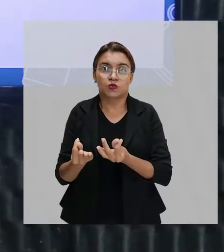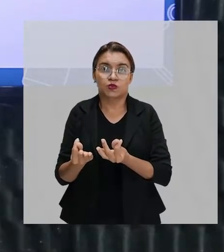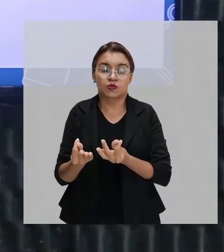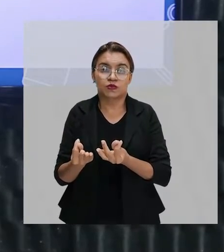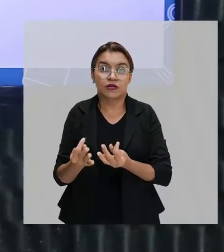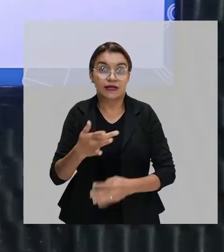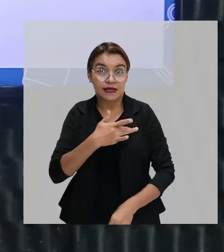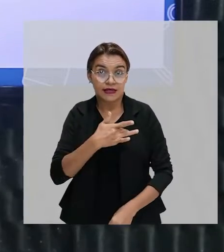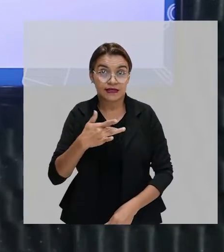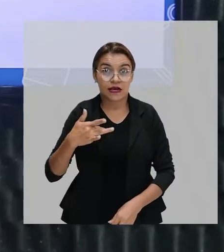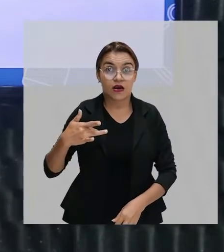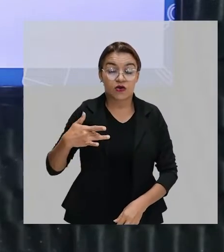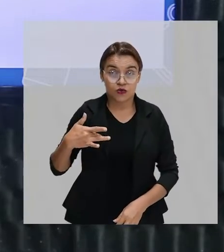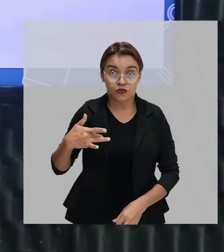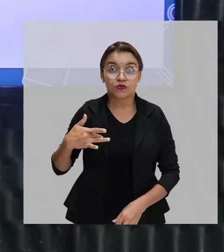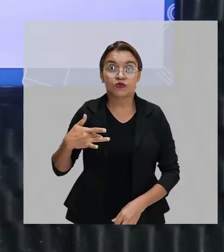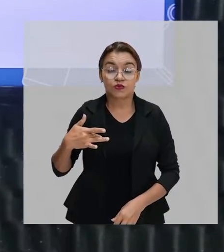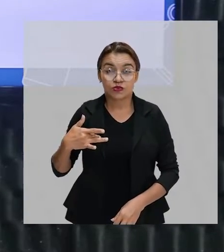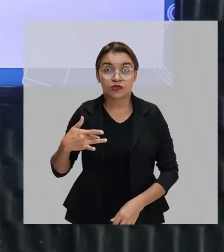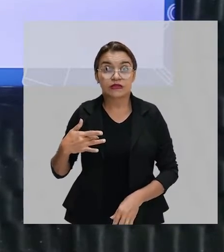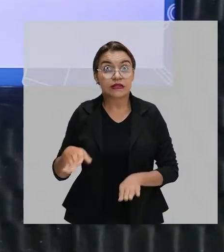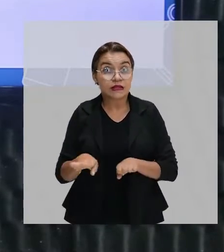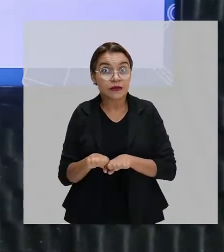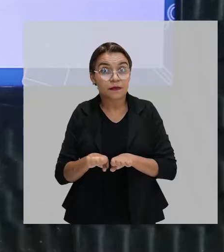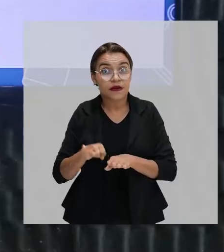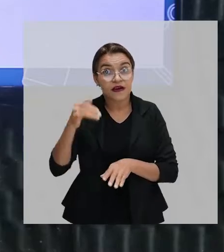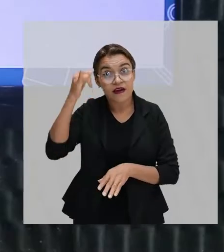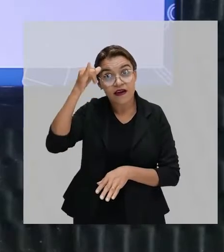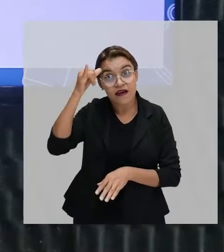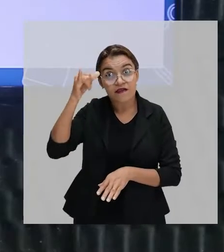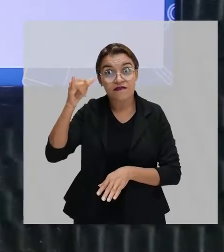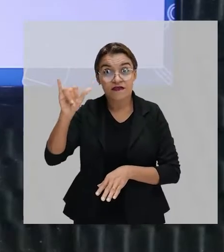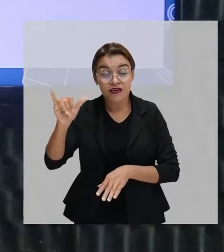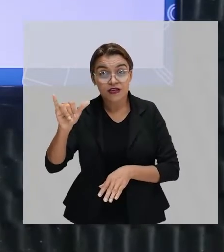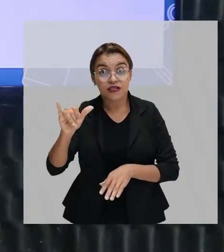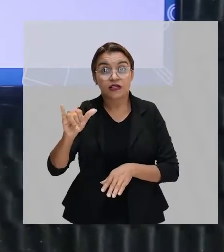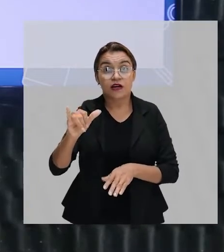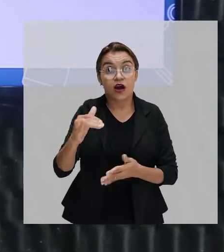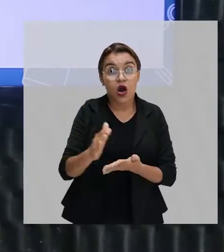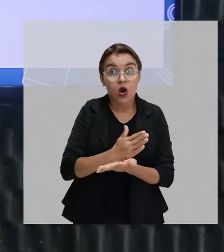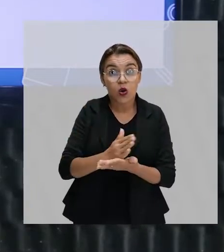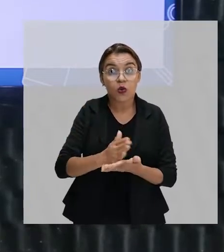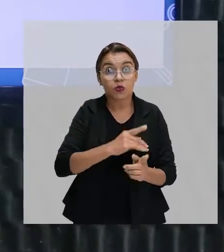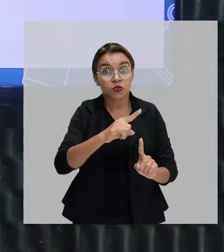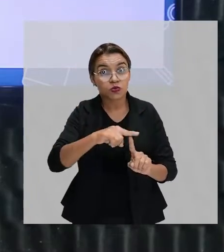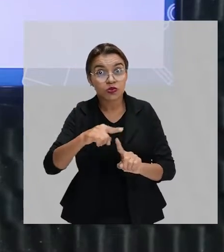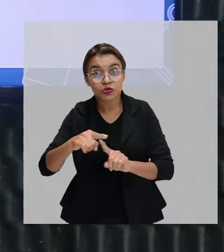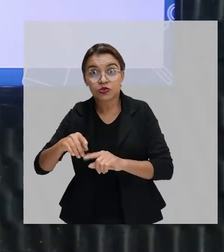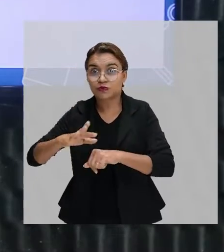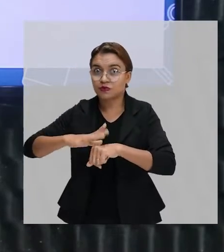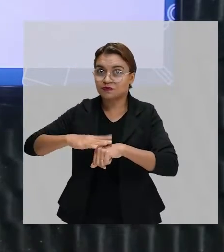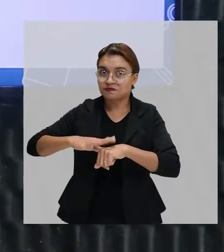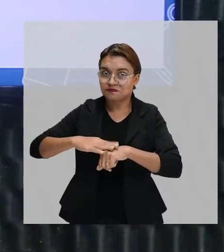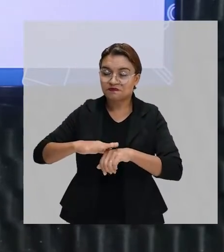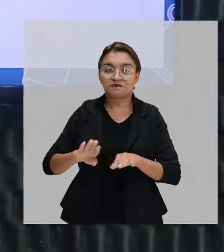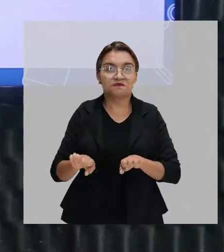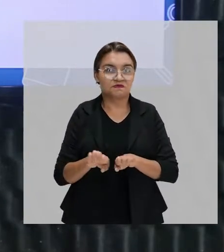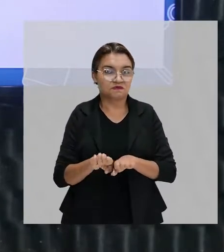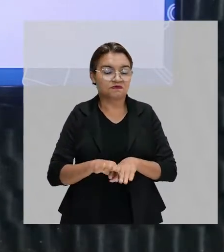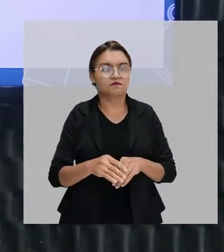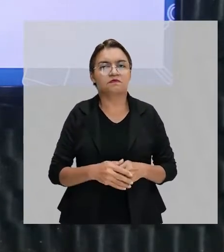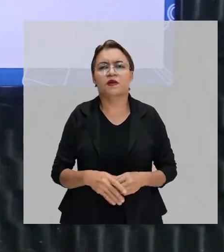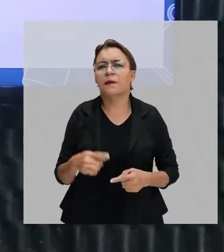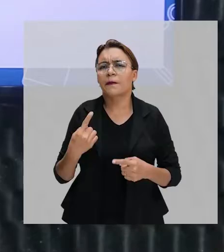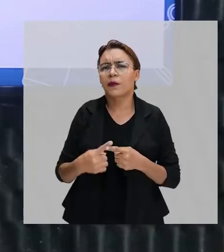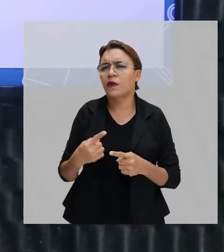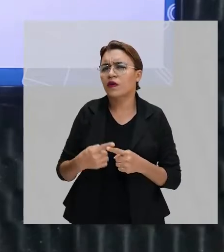da Saúde até mesmo para prevenir e evitar certos tipos de doenças por que que eu tô